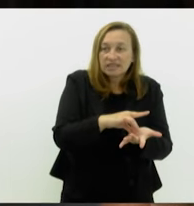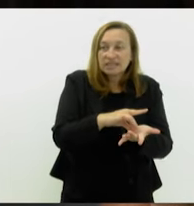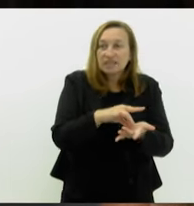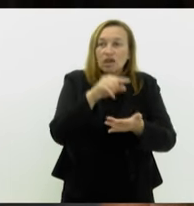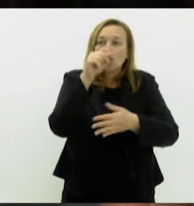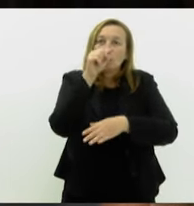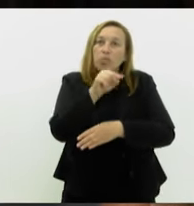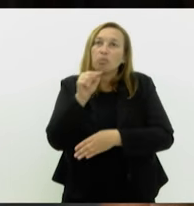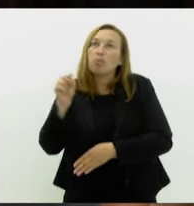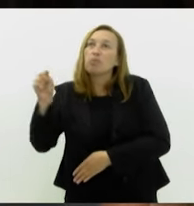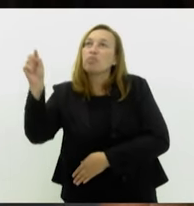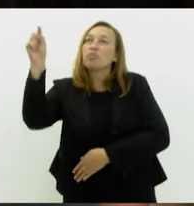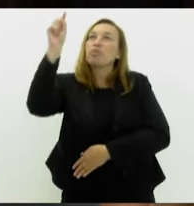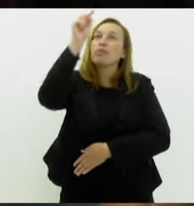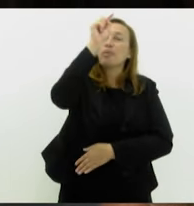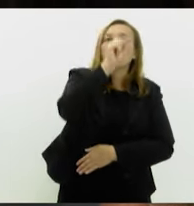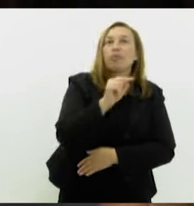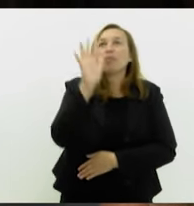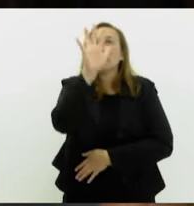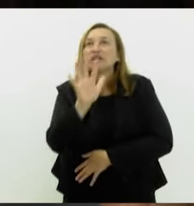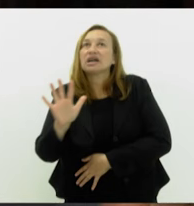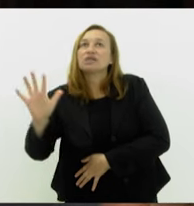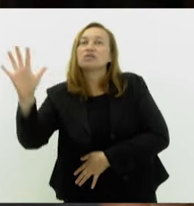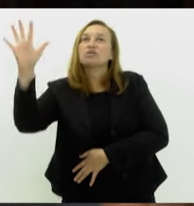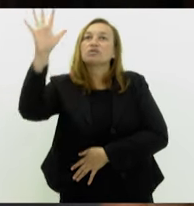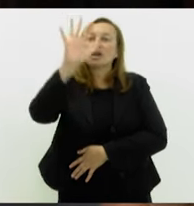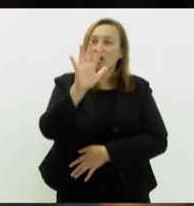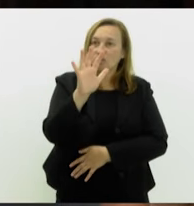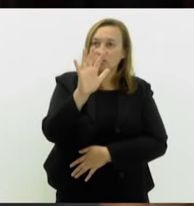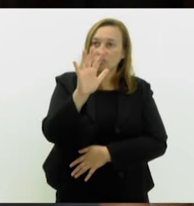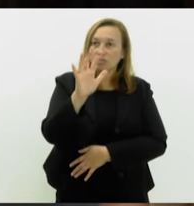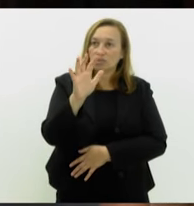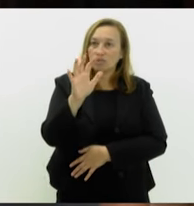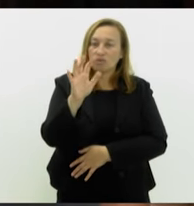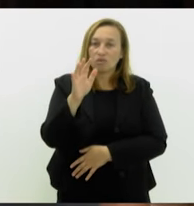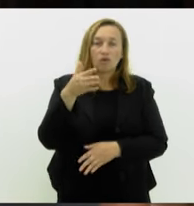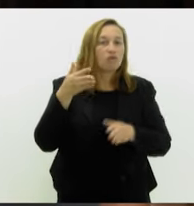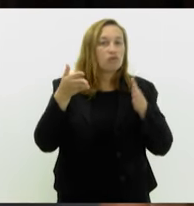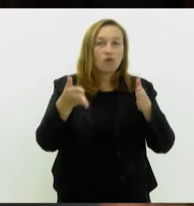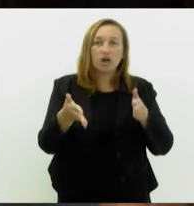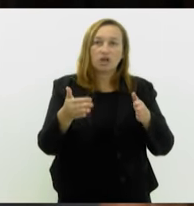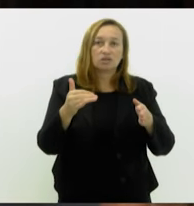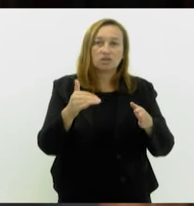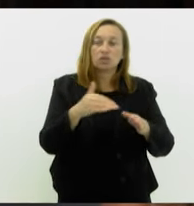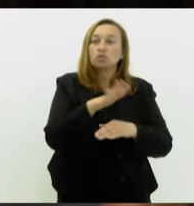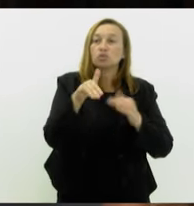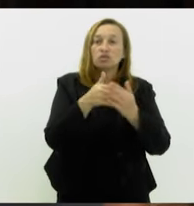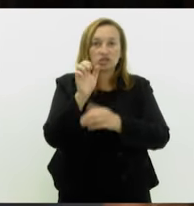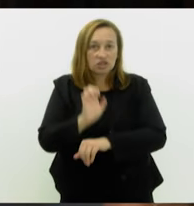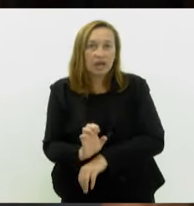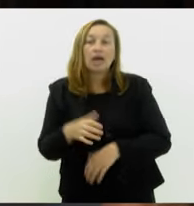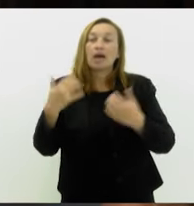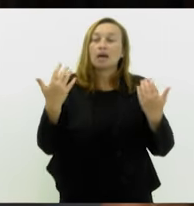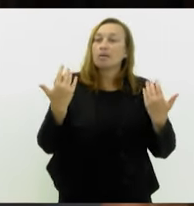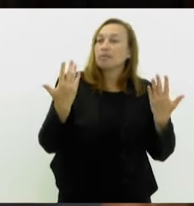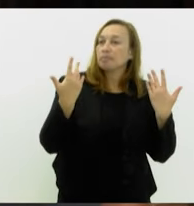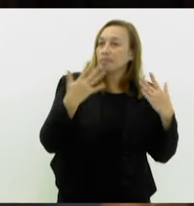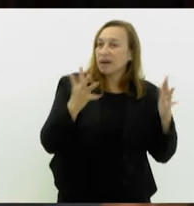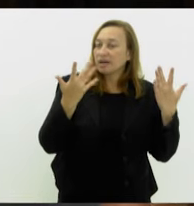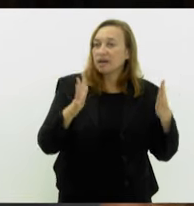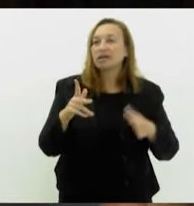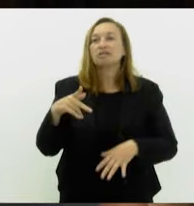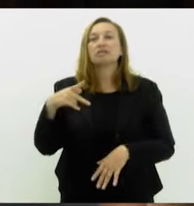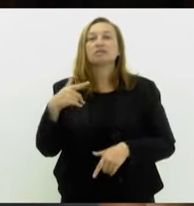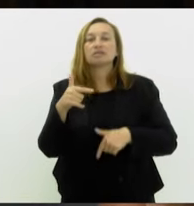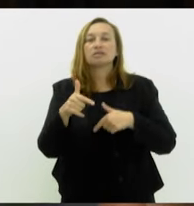institucionais da cabeça da condição social das mulheres olhando pro Brasil então a gente precisa saudar o trabalho da deputada